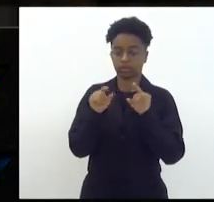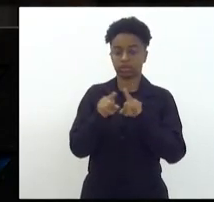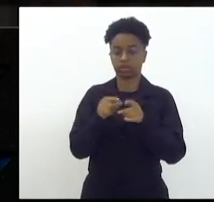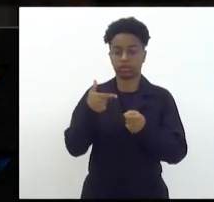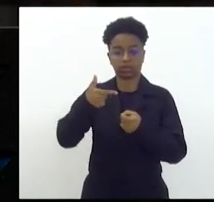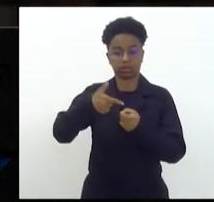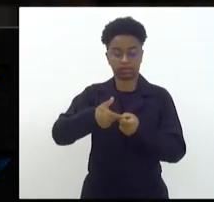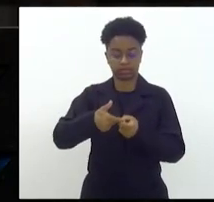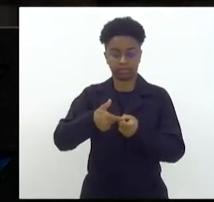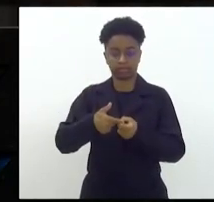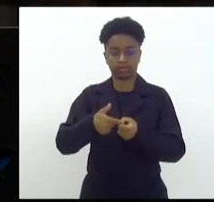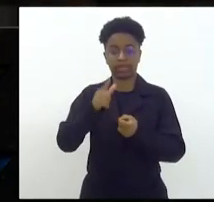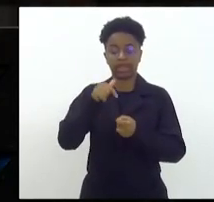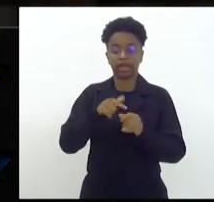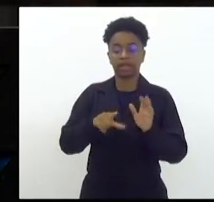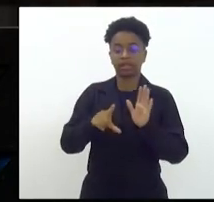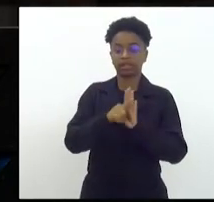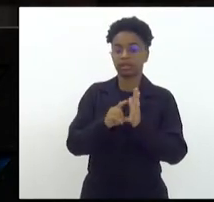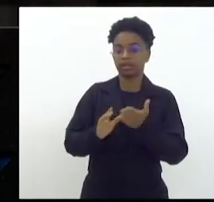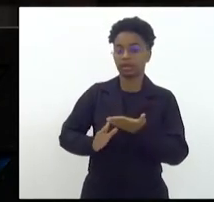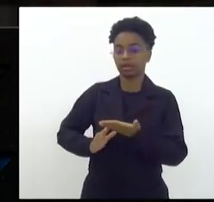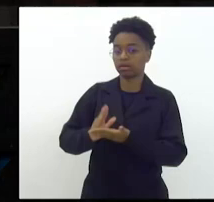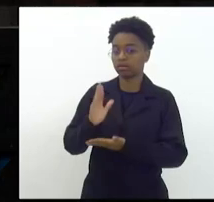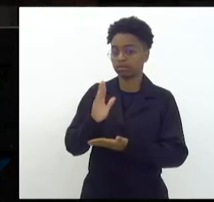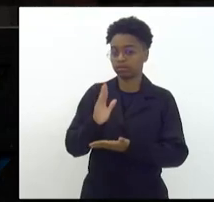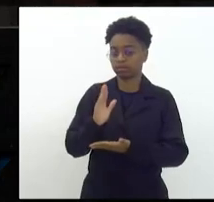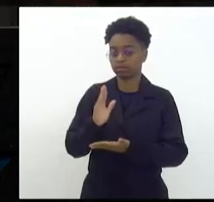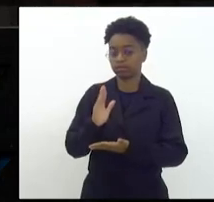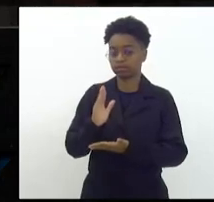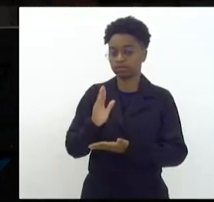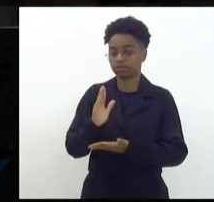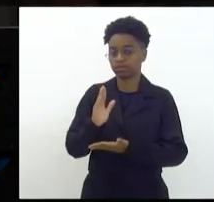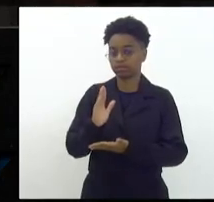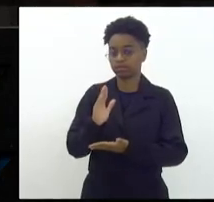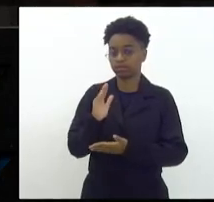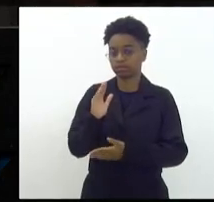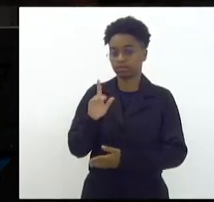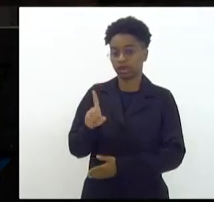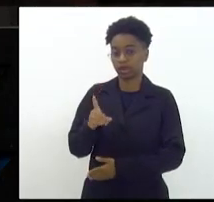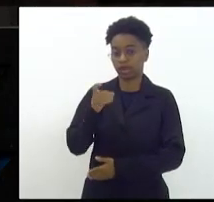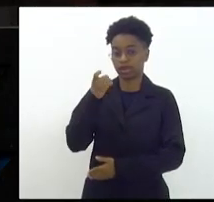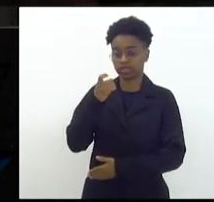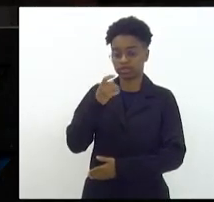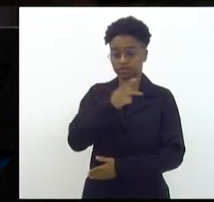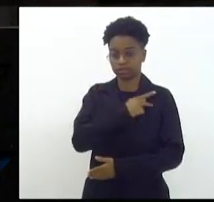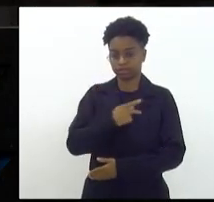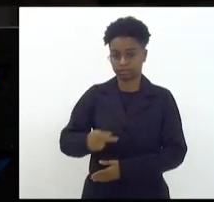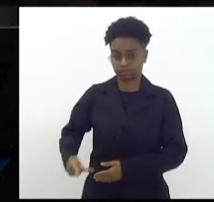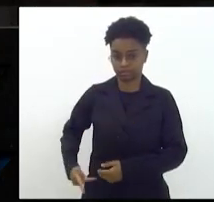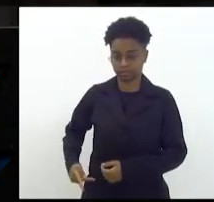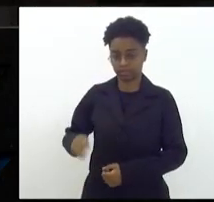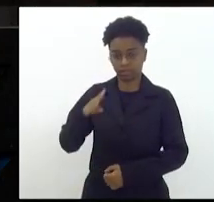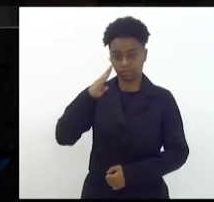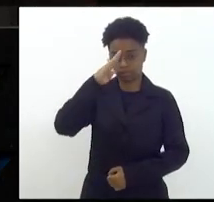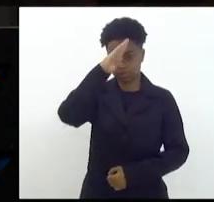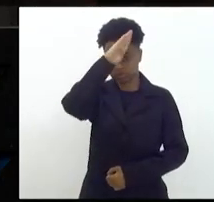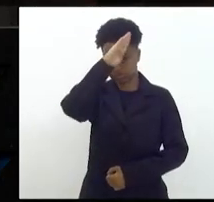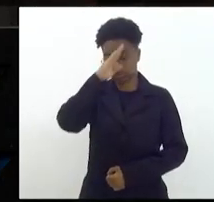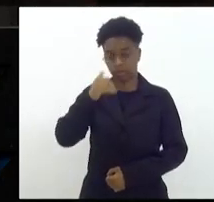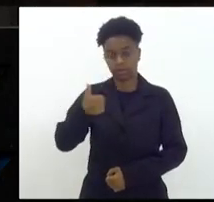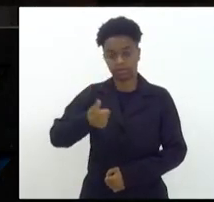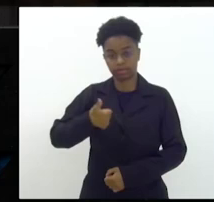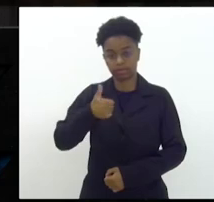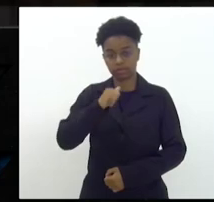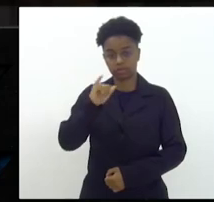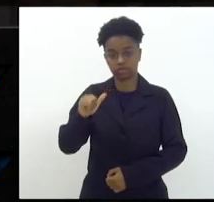foi uma lei sancionada pelo então presidente bolsonaro em primeiro de